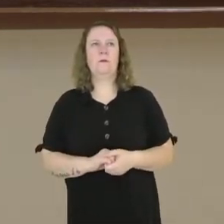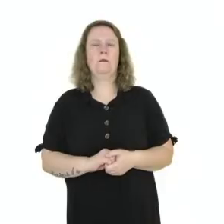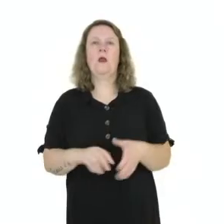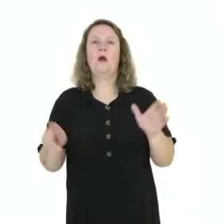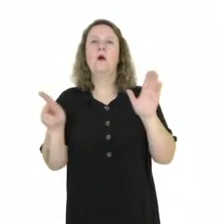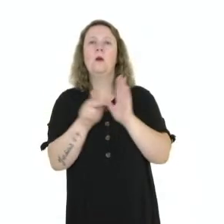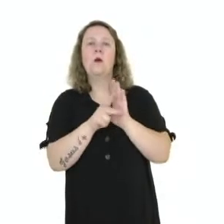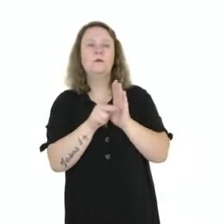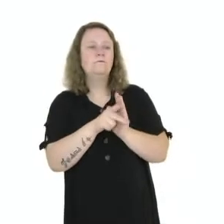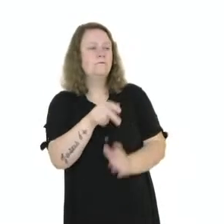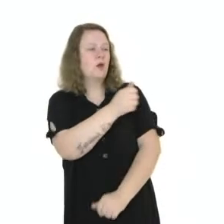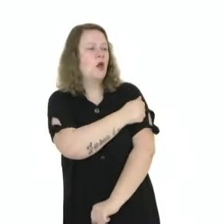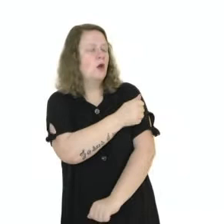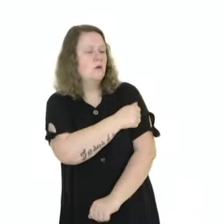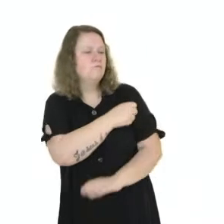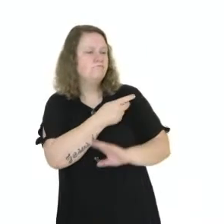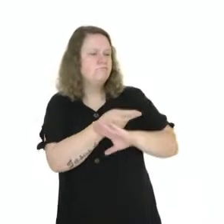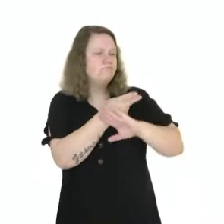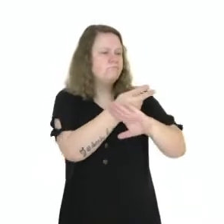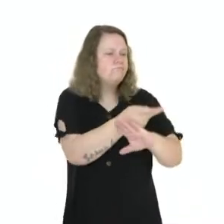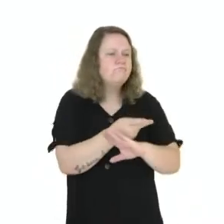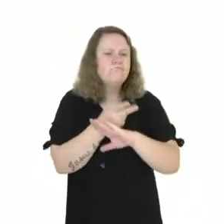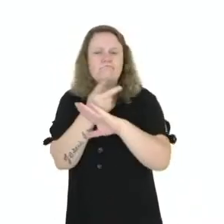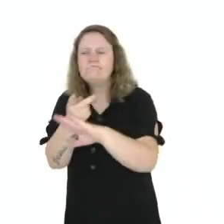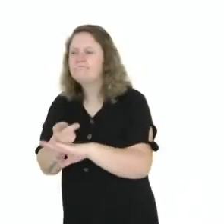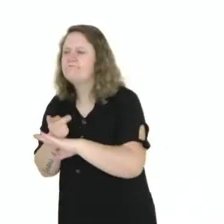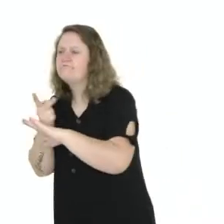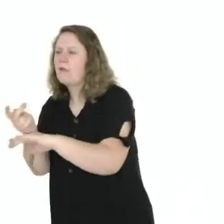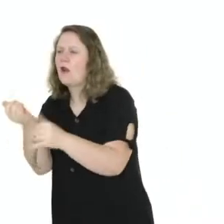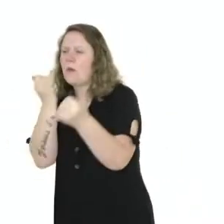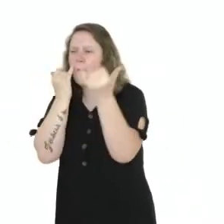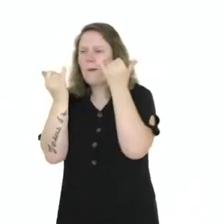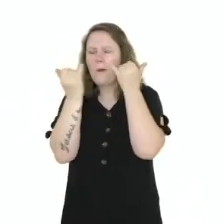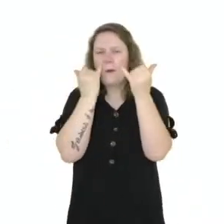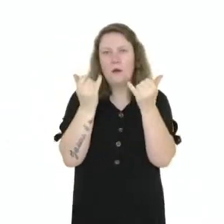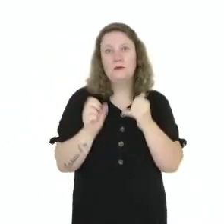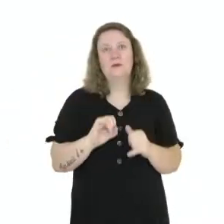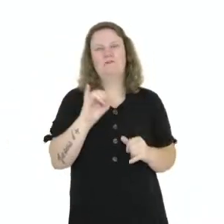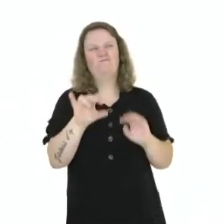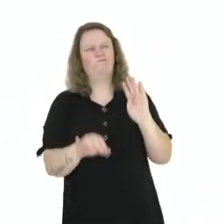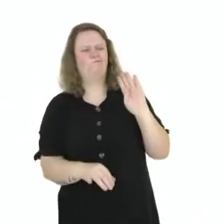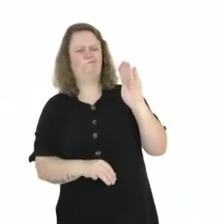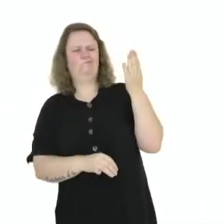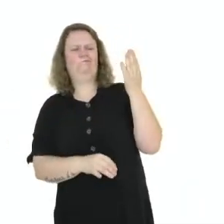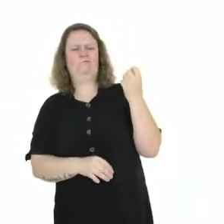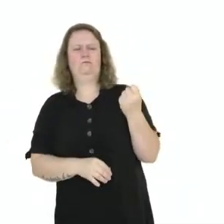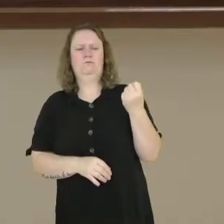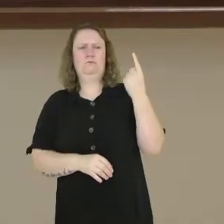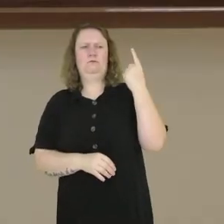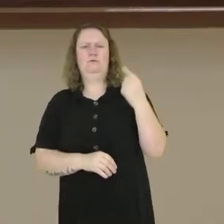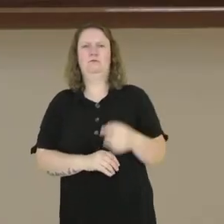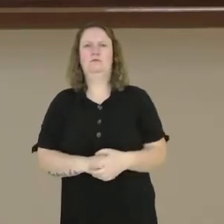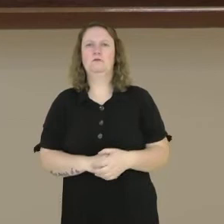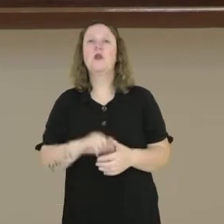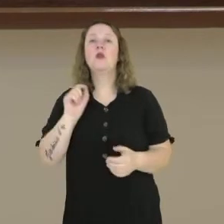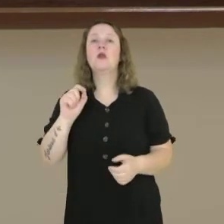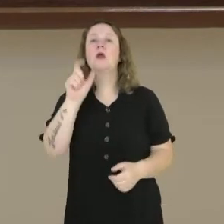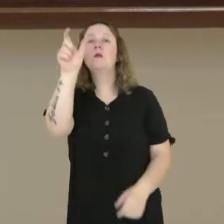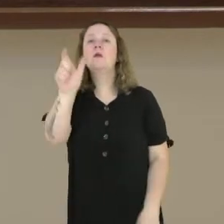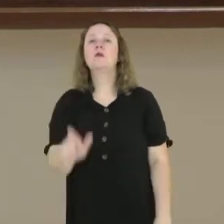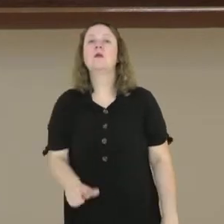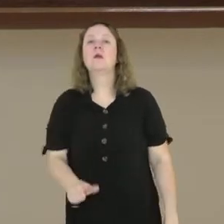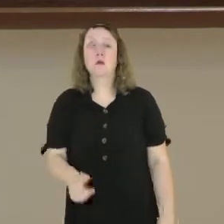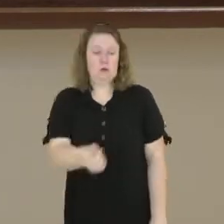próprios estudantes buscam as notícias de cunho duvidoso. Então, quem é que busca? Os